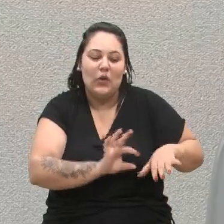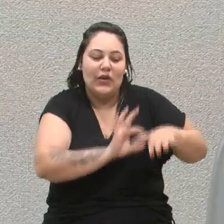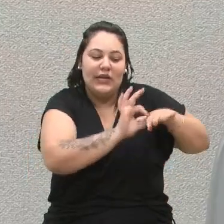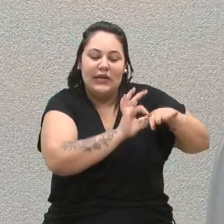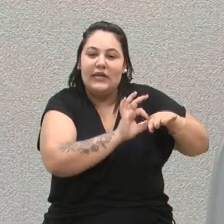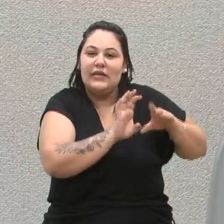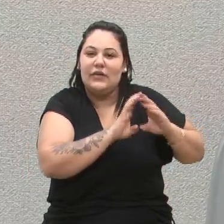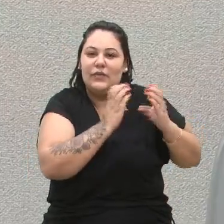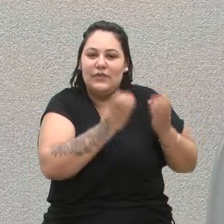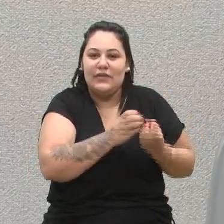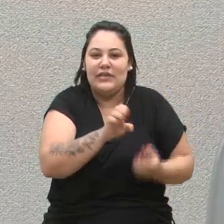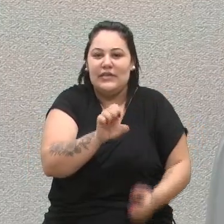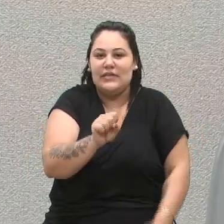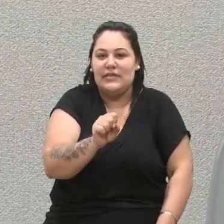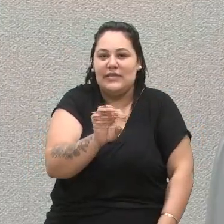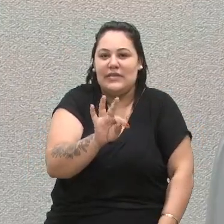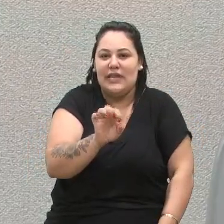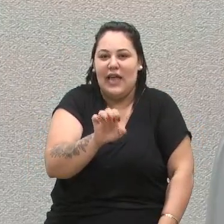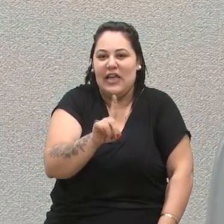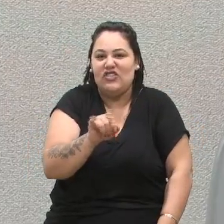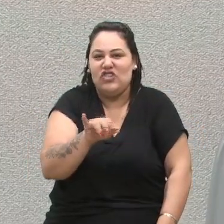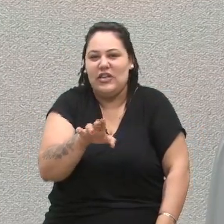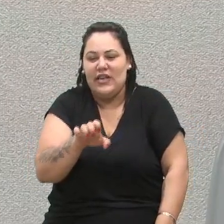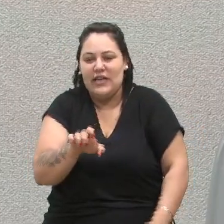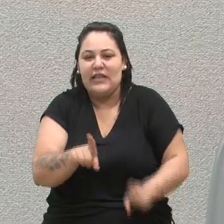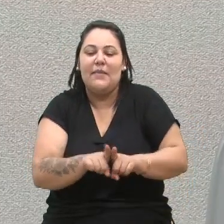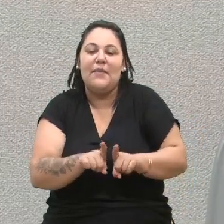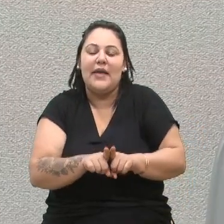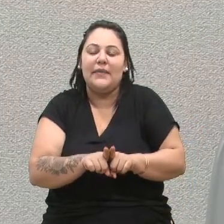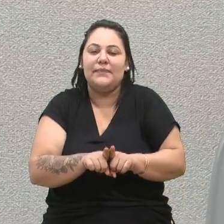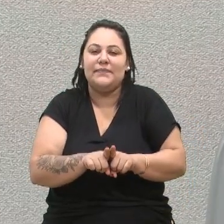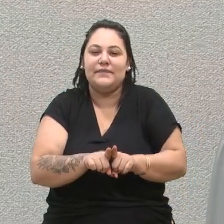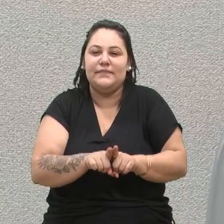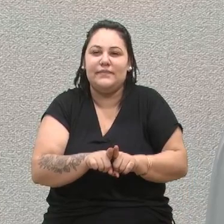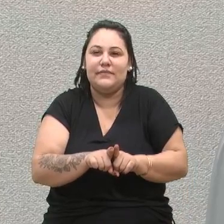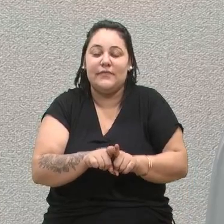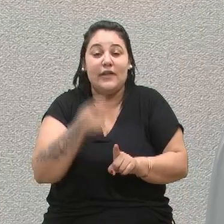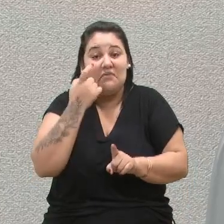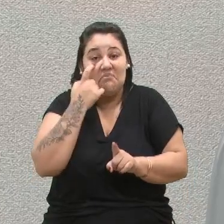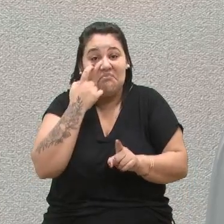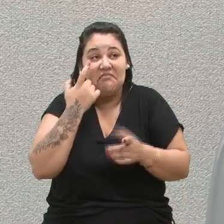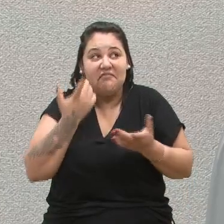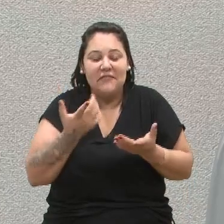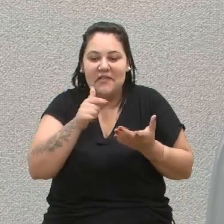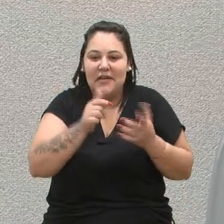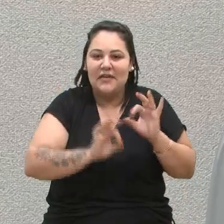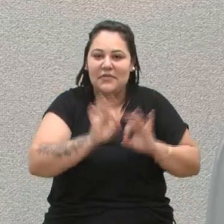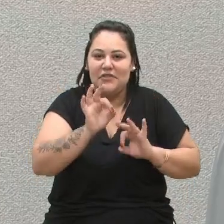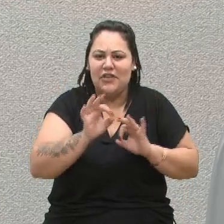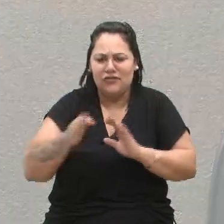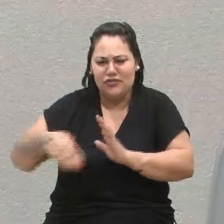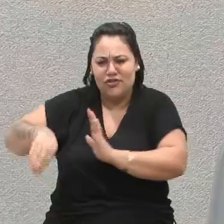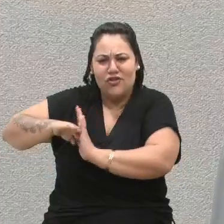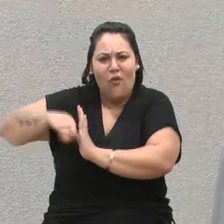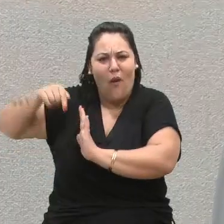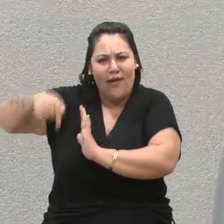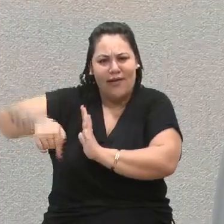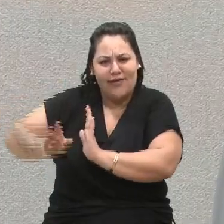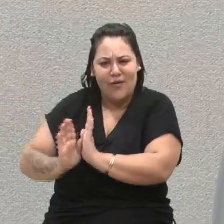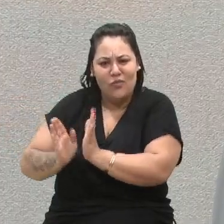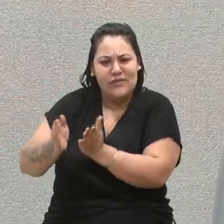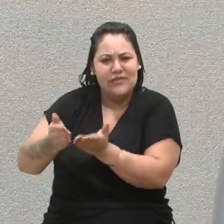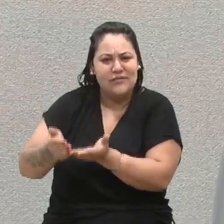comunitário Stedley também. E vendo este projeto, quando ele chegou nas